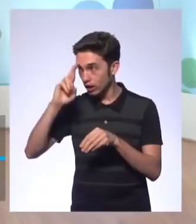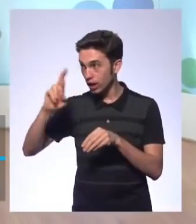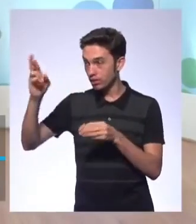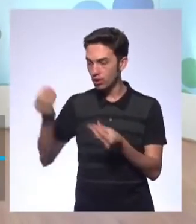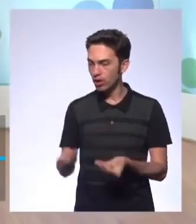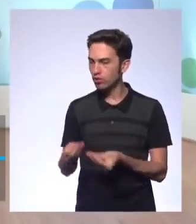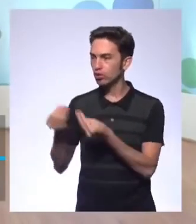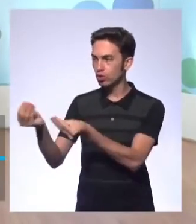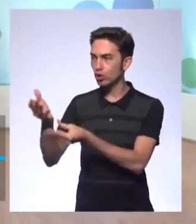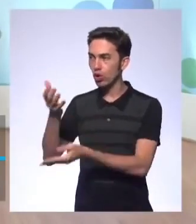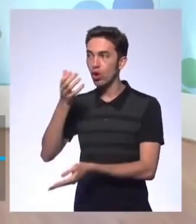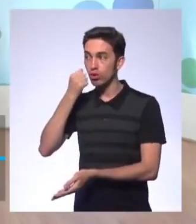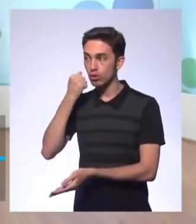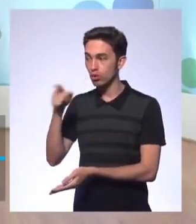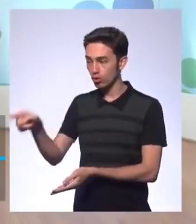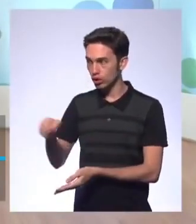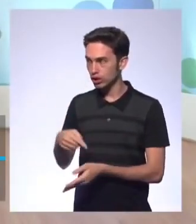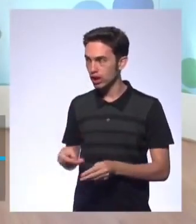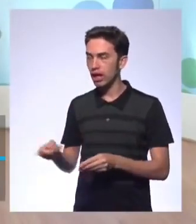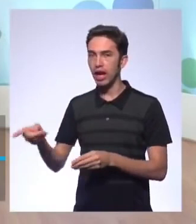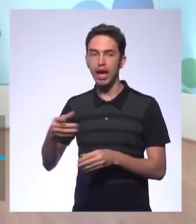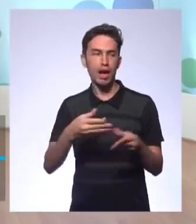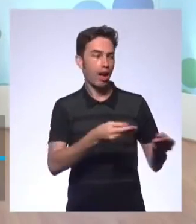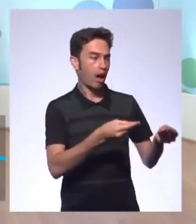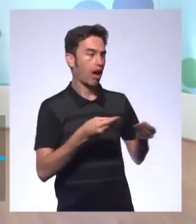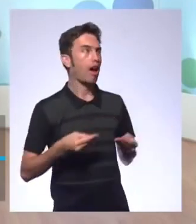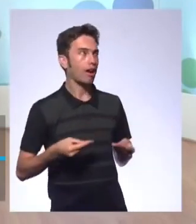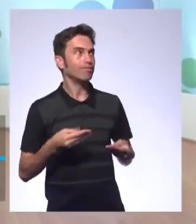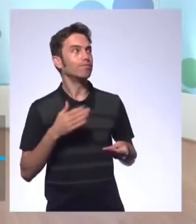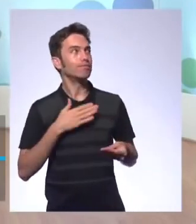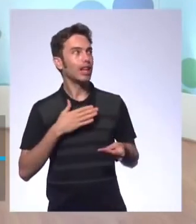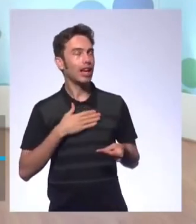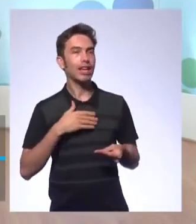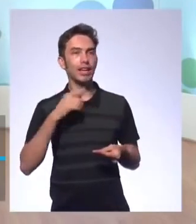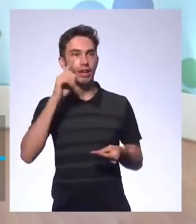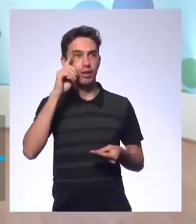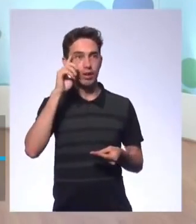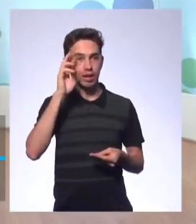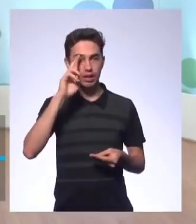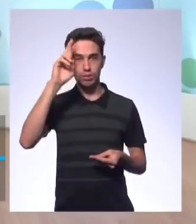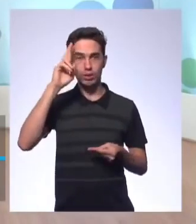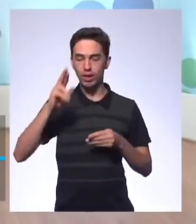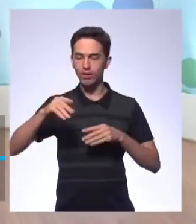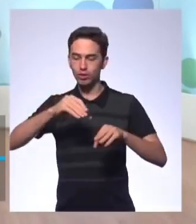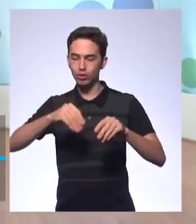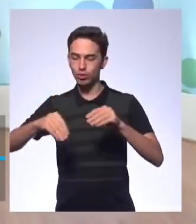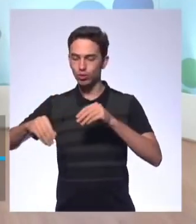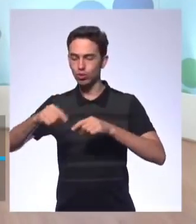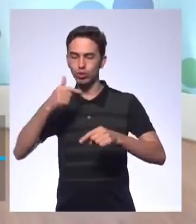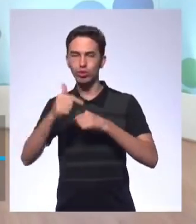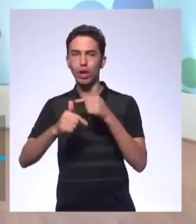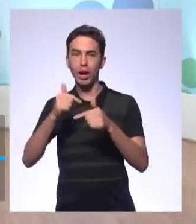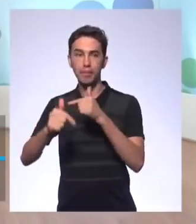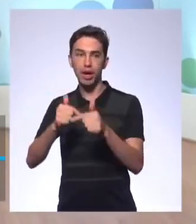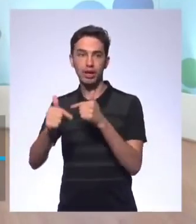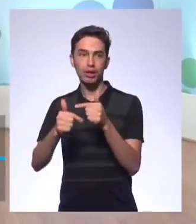Europa Ocidental. Olha aí. A partir de agora, eu sou o suzerano dela. E ela é minha